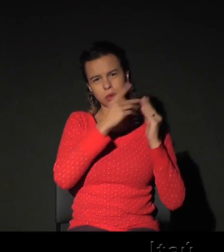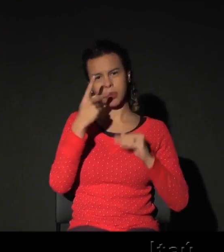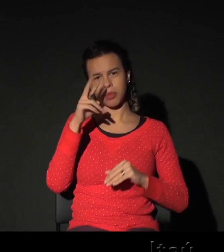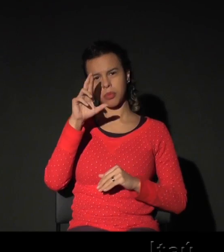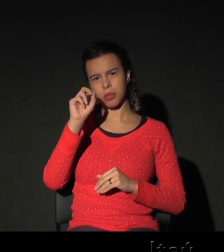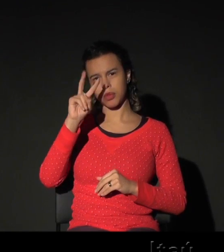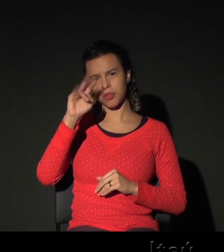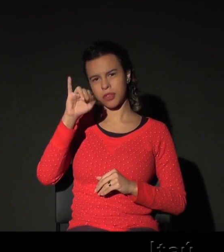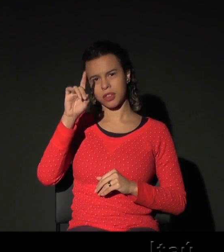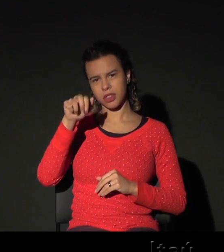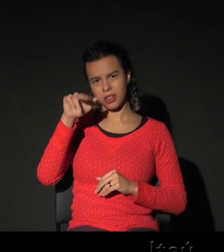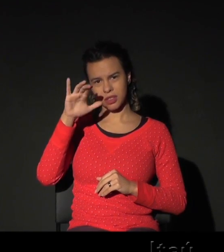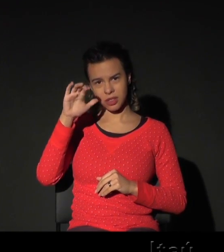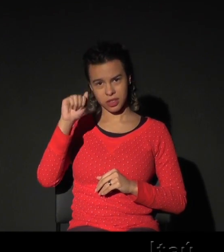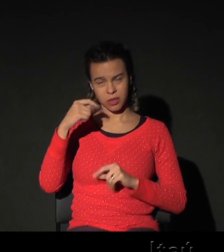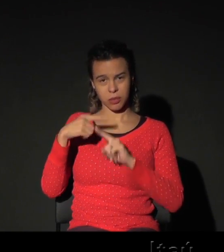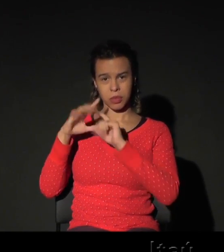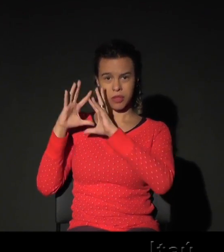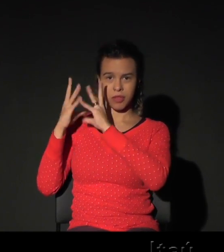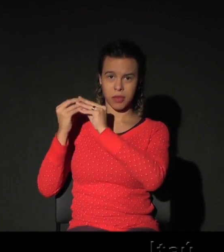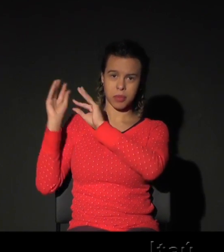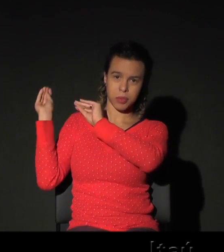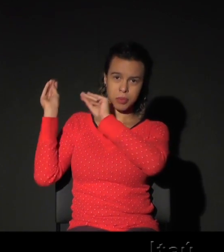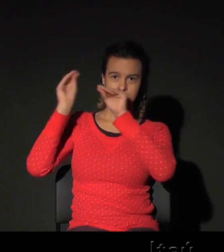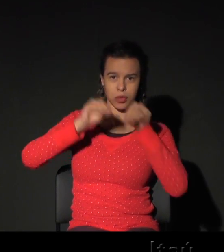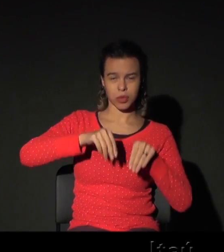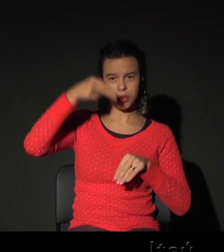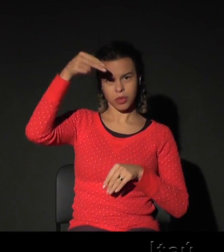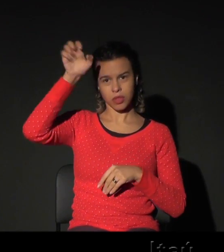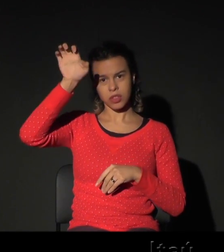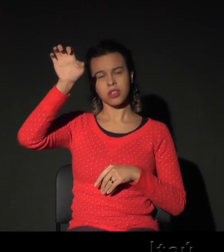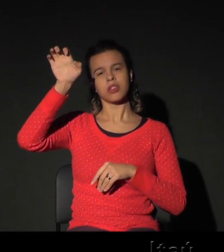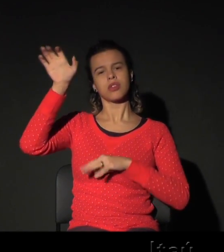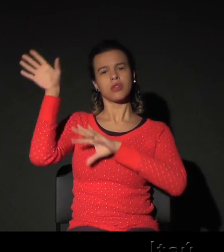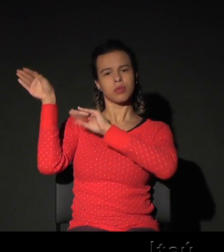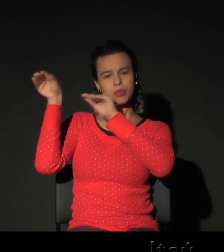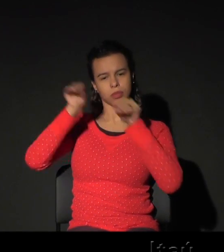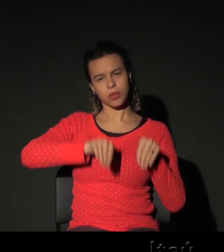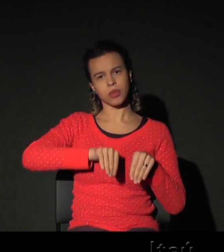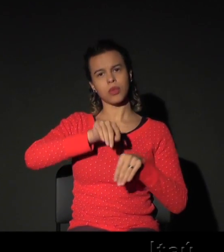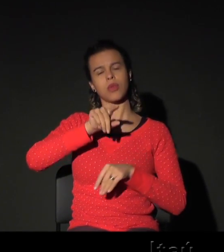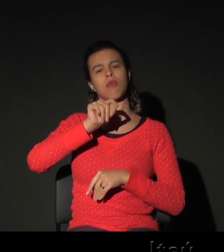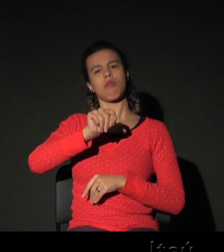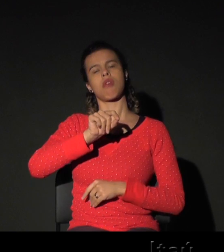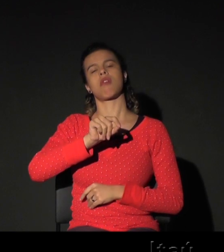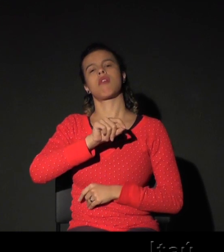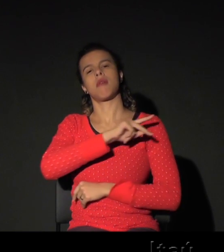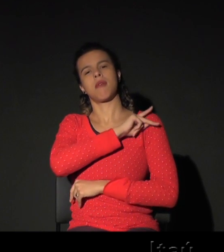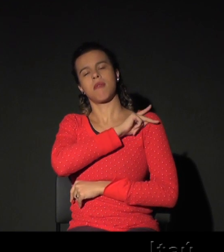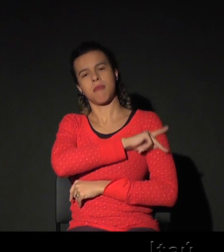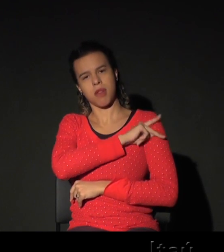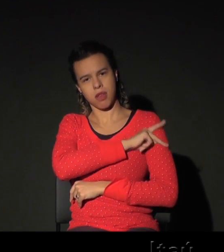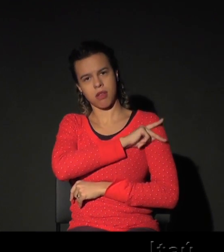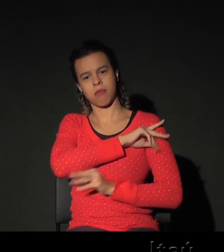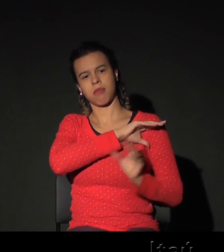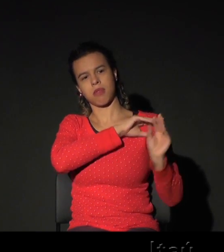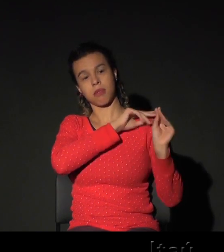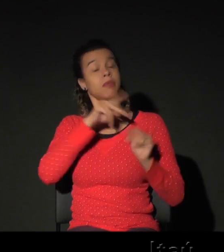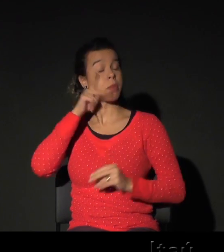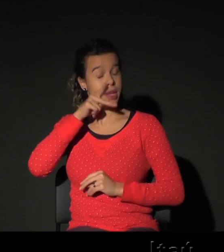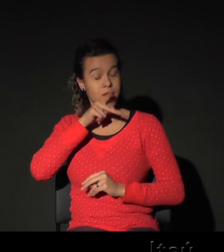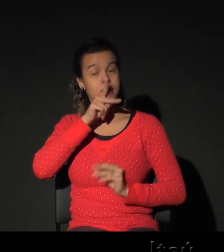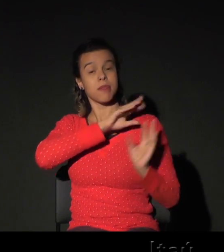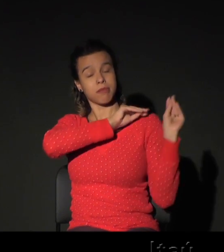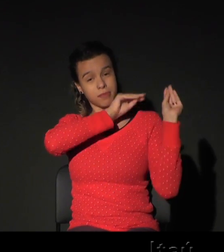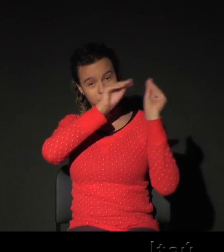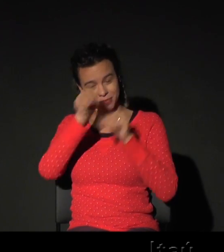favela quando a minha família veio da do do Nordeste primeiro saiu da Paraíba para Pernambuco aí